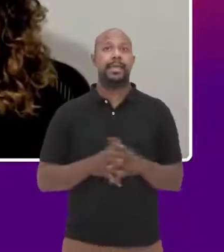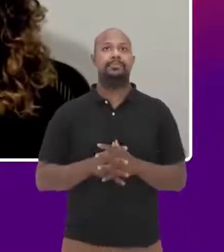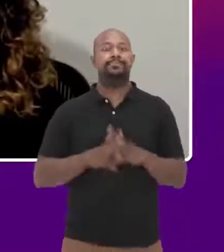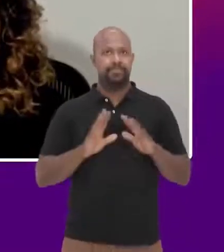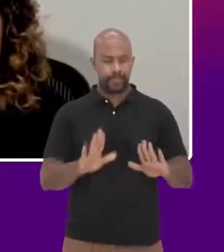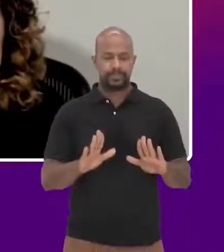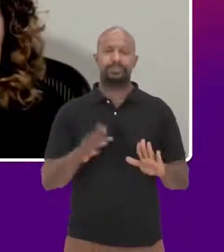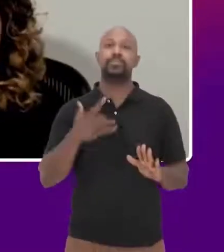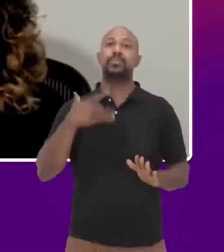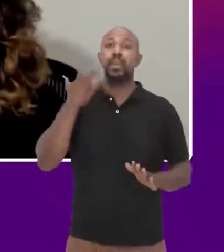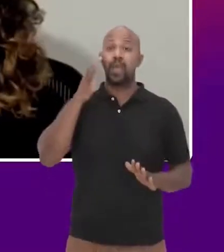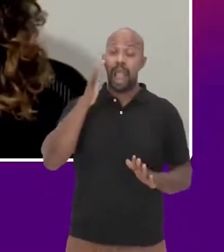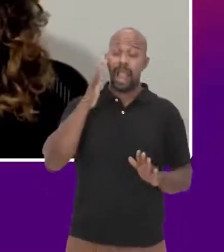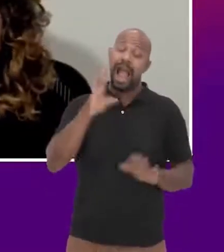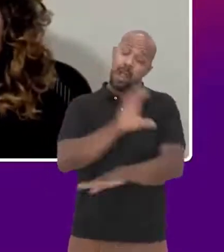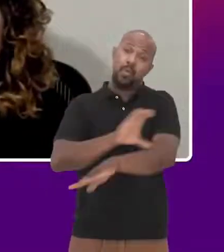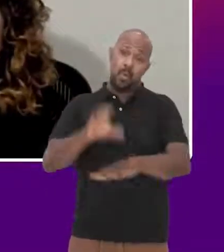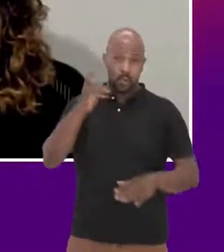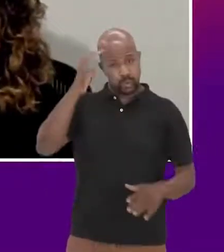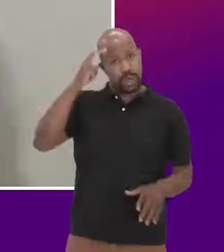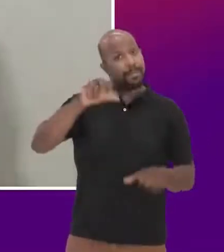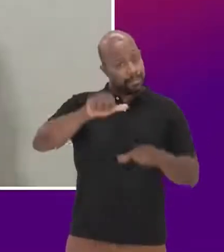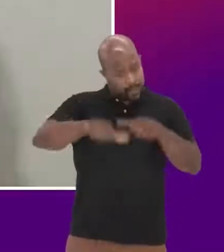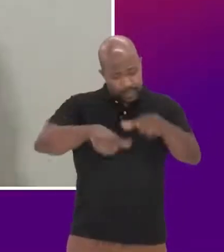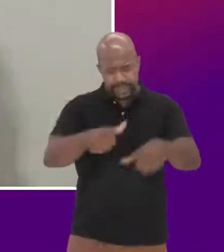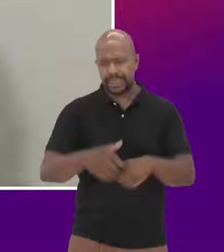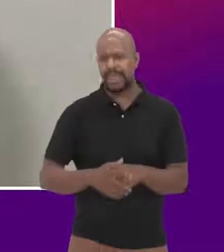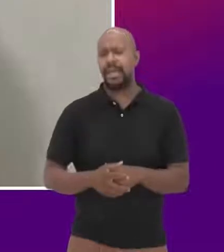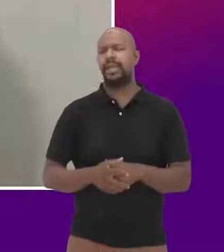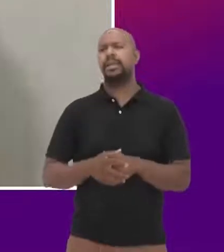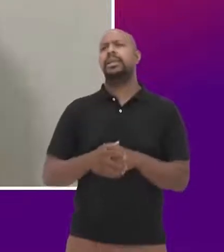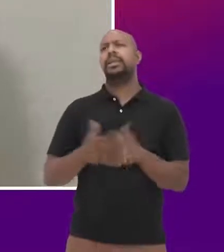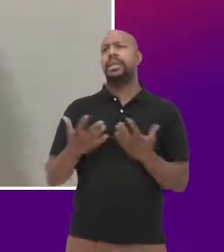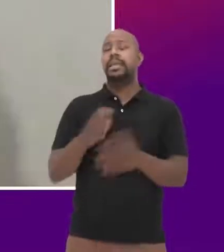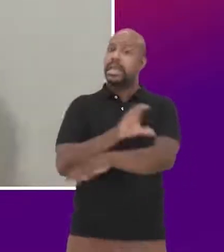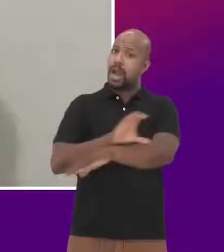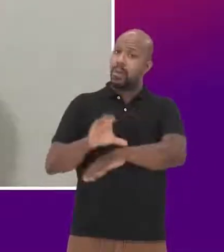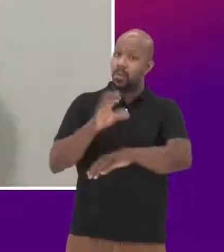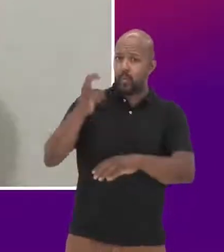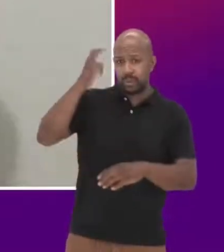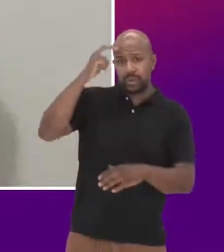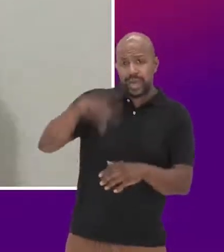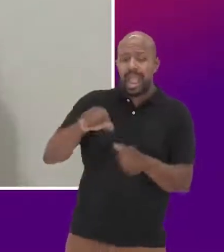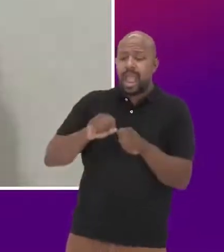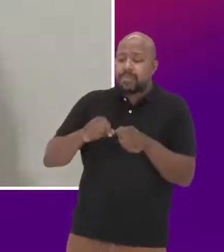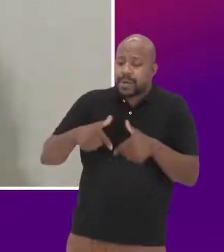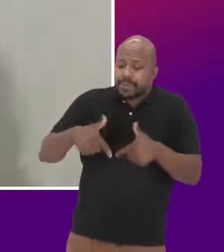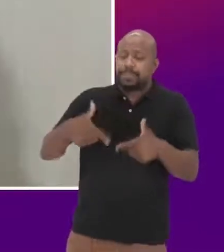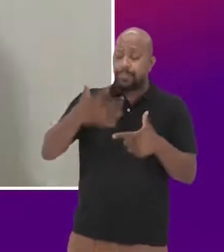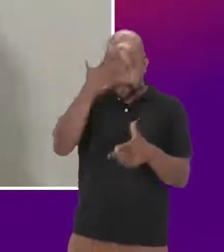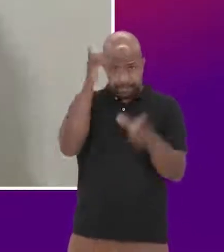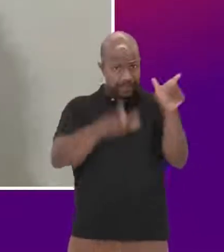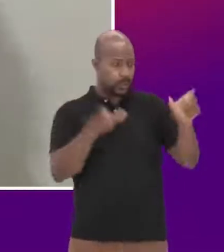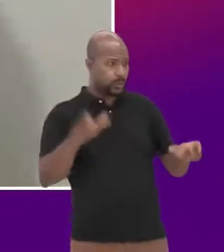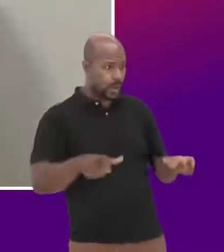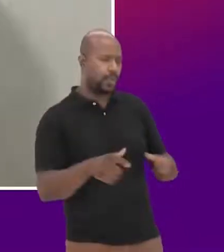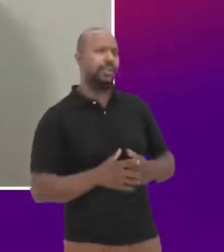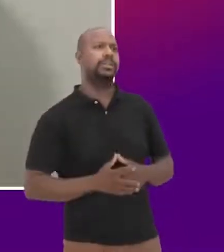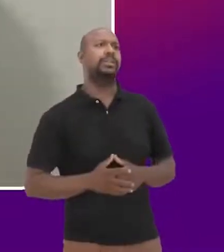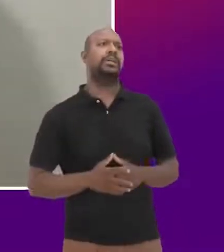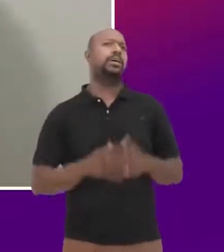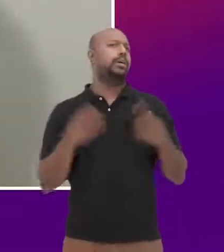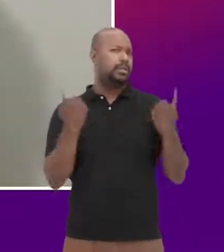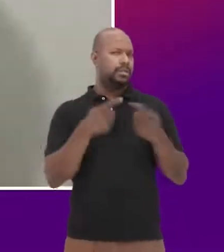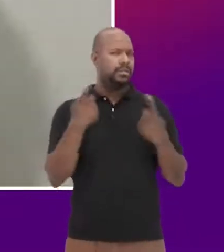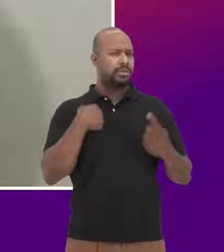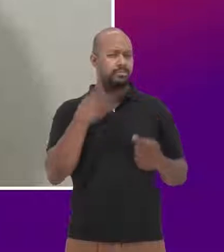Vamos lá, eu acho que a cultura muda, né? E a cultura é feita por pessoas. O que a